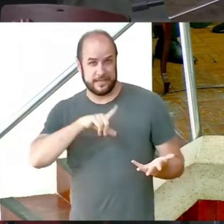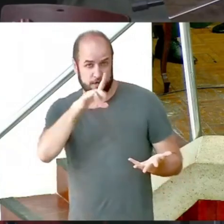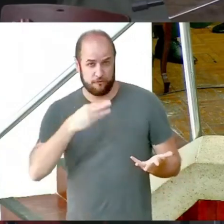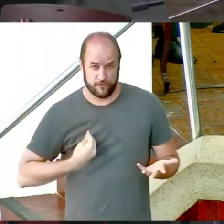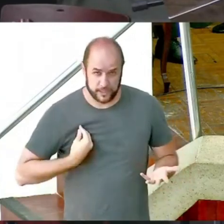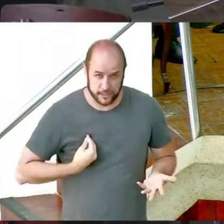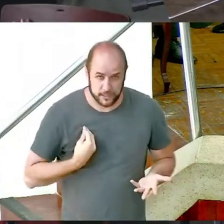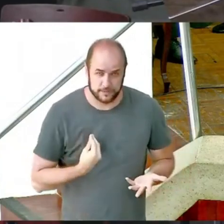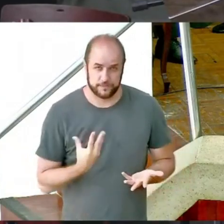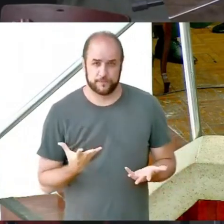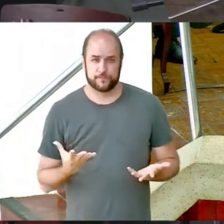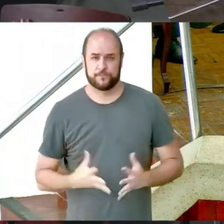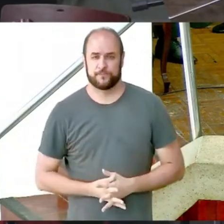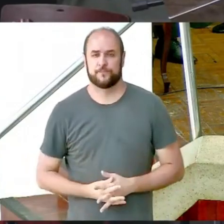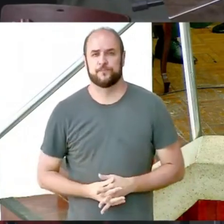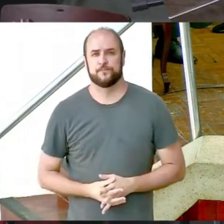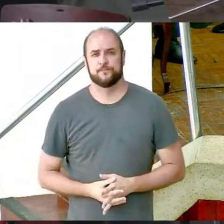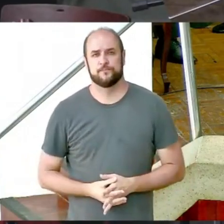morar?